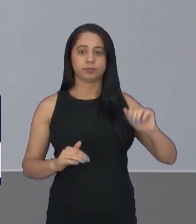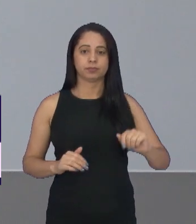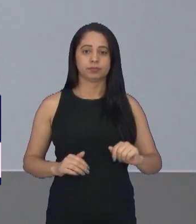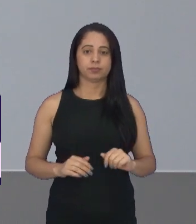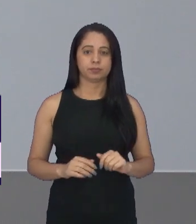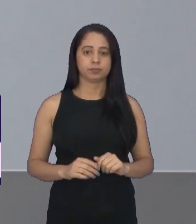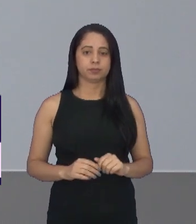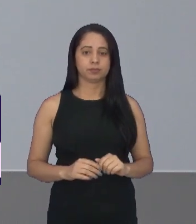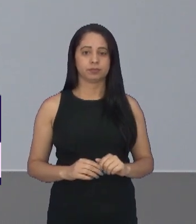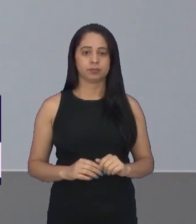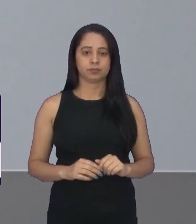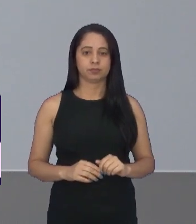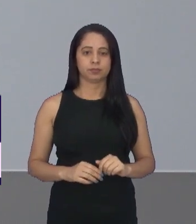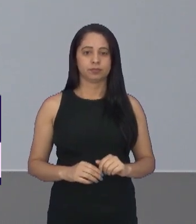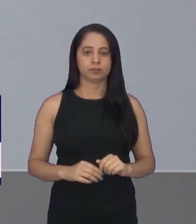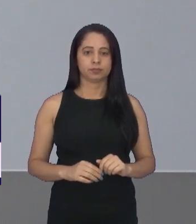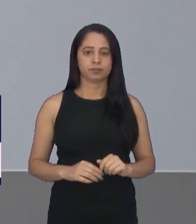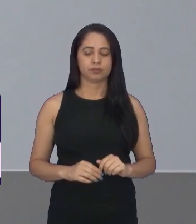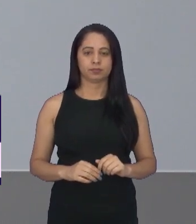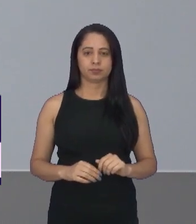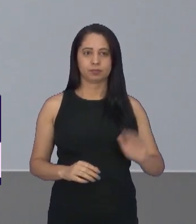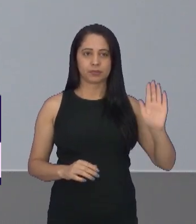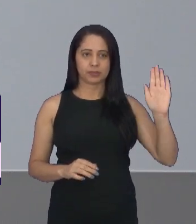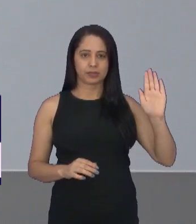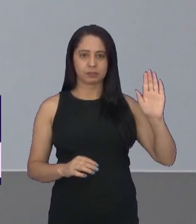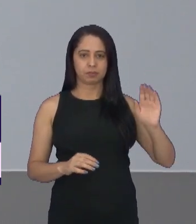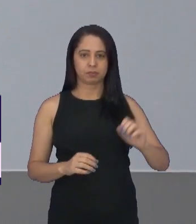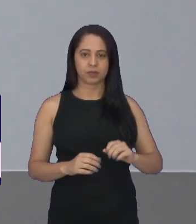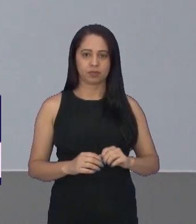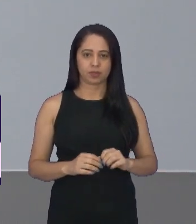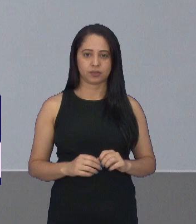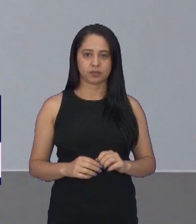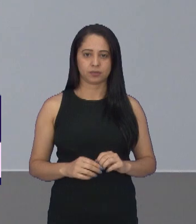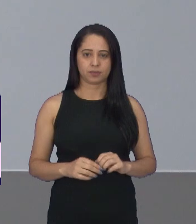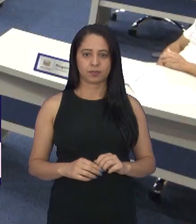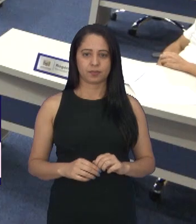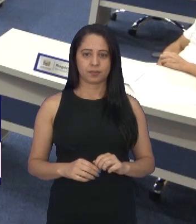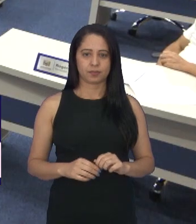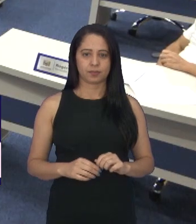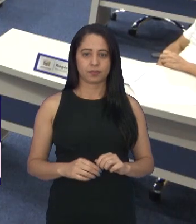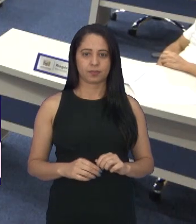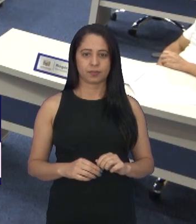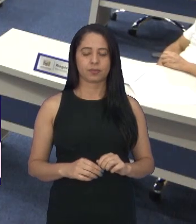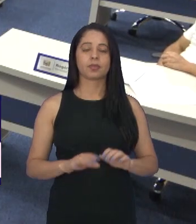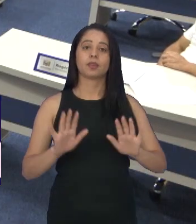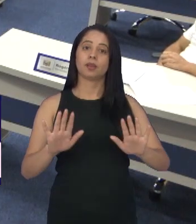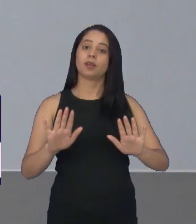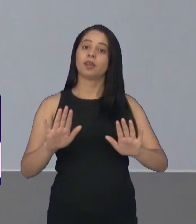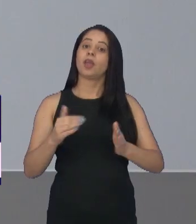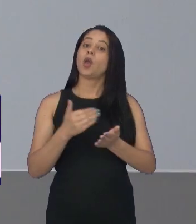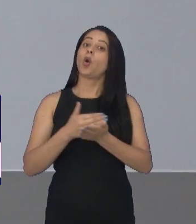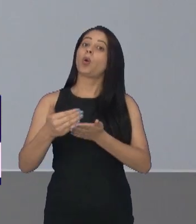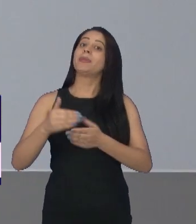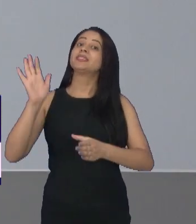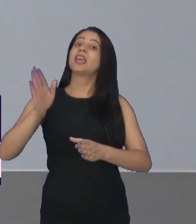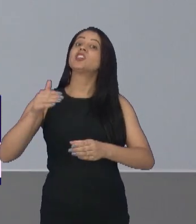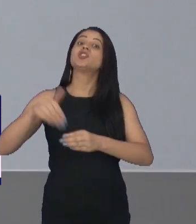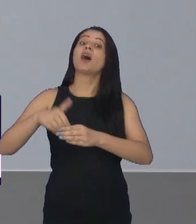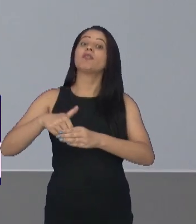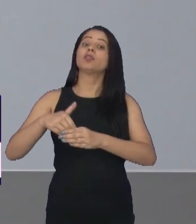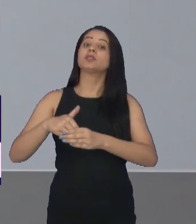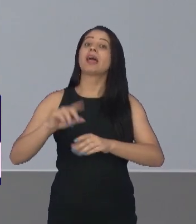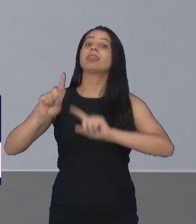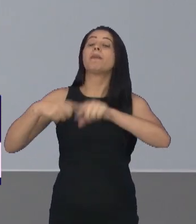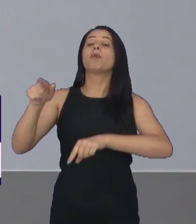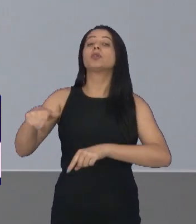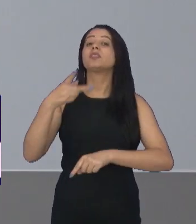como estão. Os contrários, que se manifestem. Vereador, eu comecei o processo de votação, já que Vossa Excelência